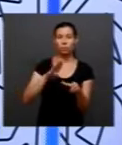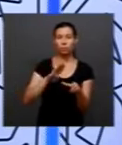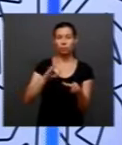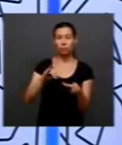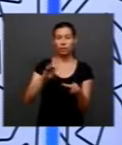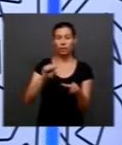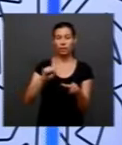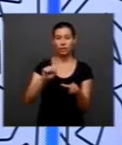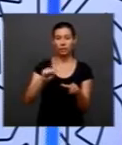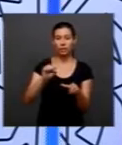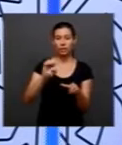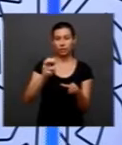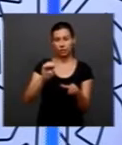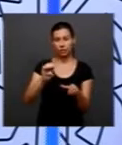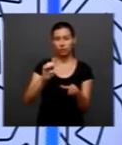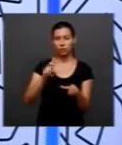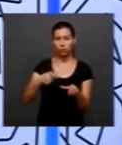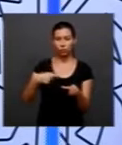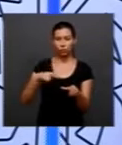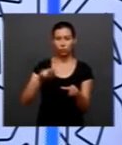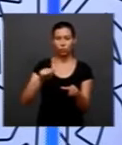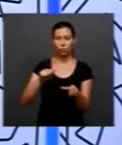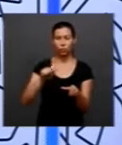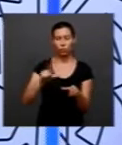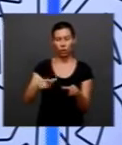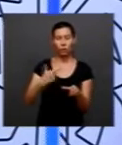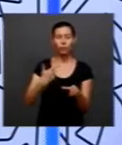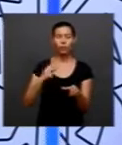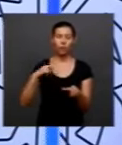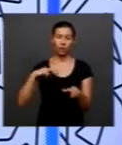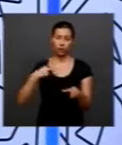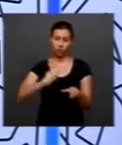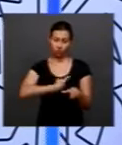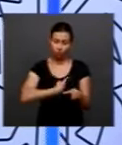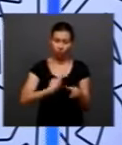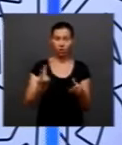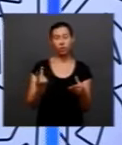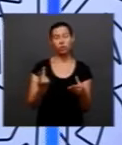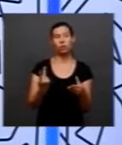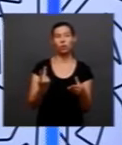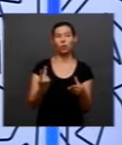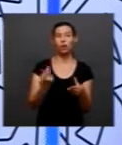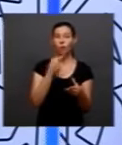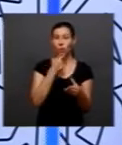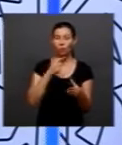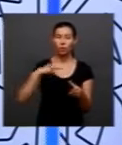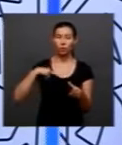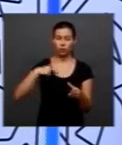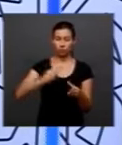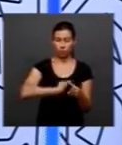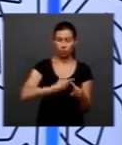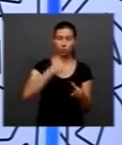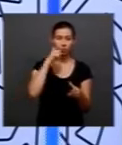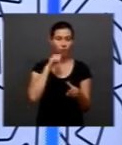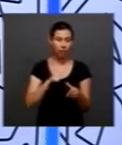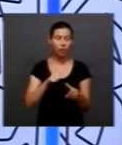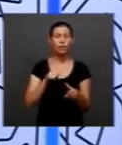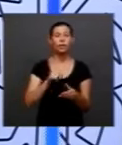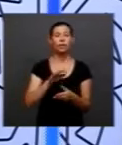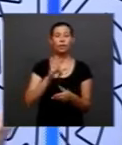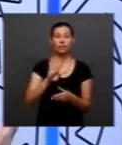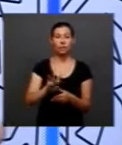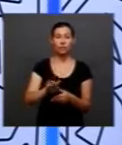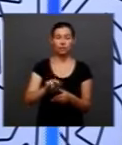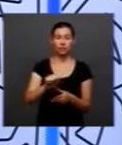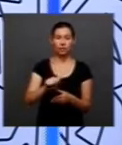que existe a travesti, o transexual e a transexual também. E hoje, a gente vai observar que a identidade de gênero vai